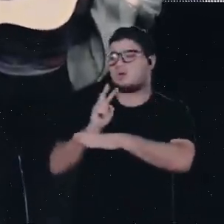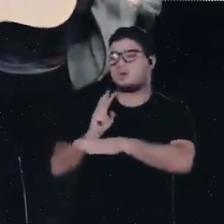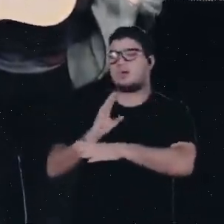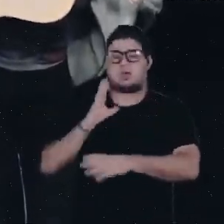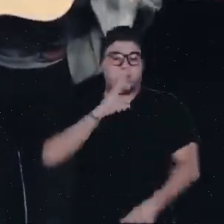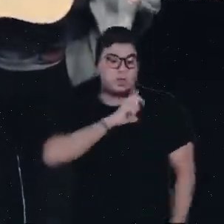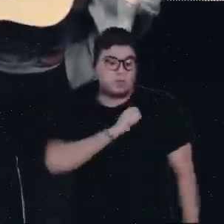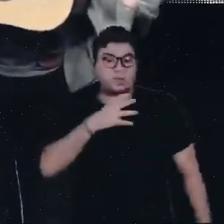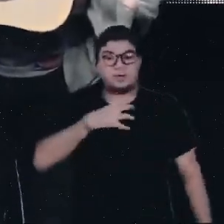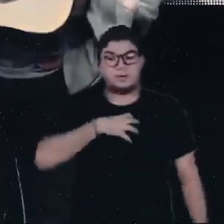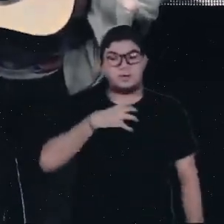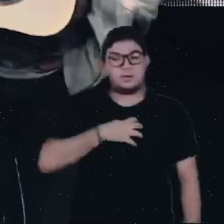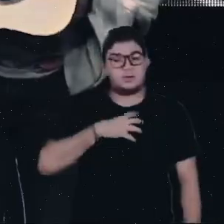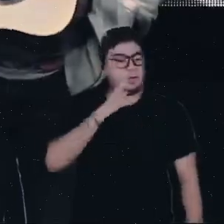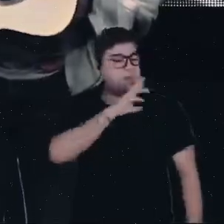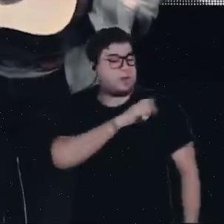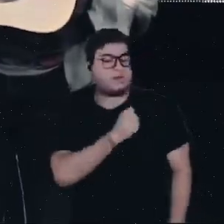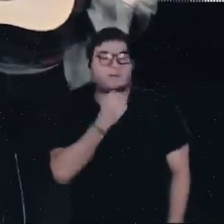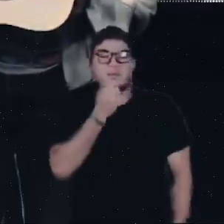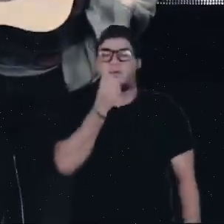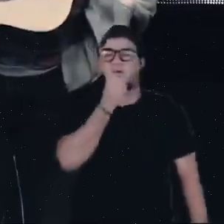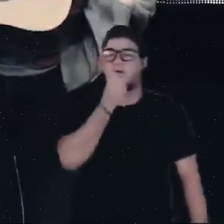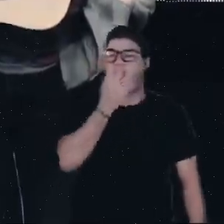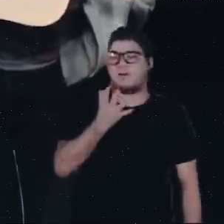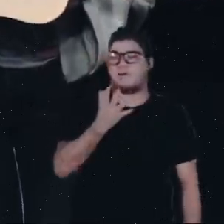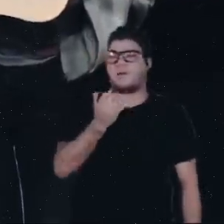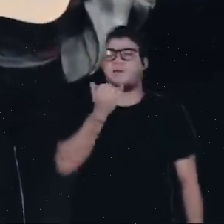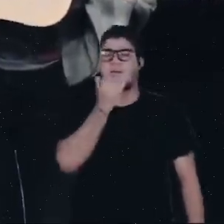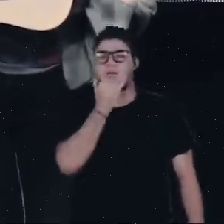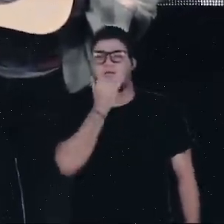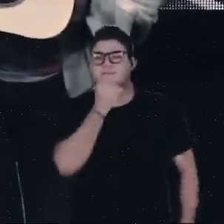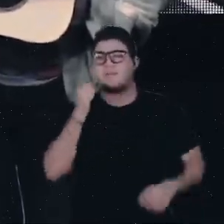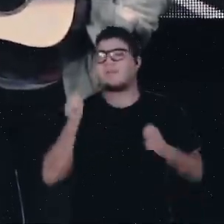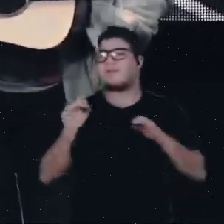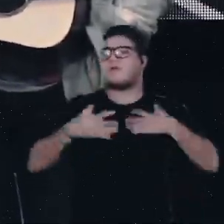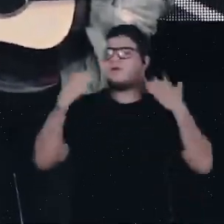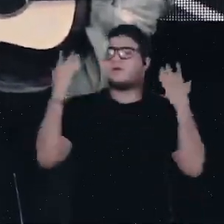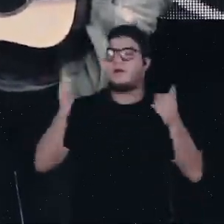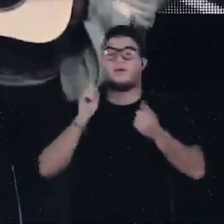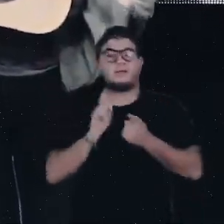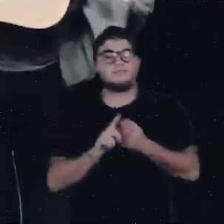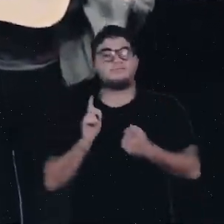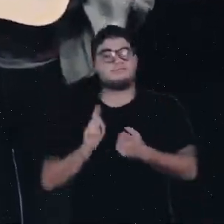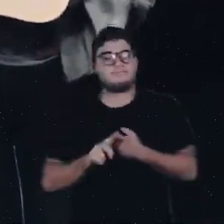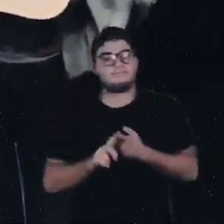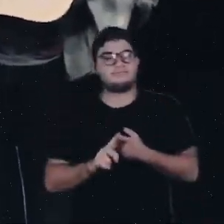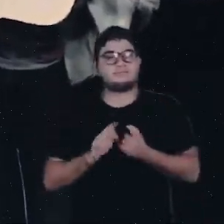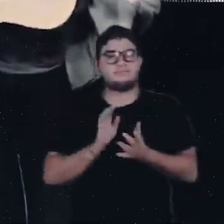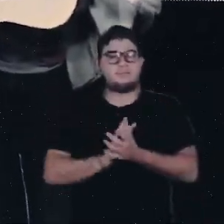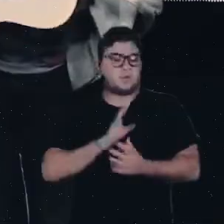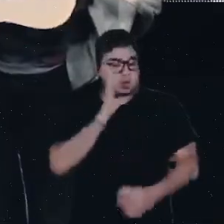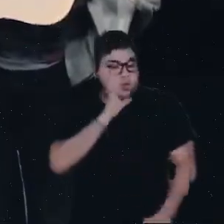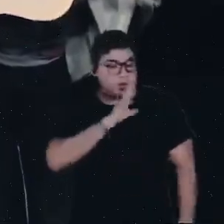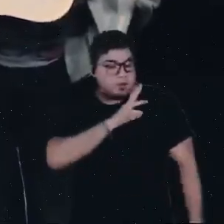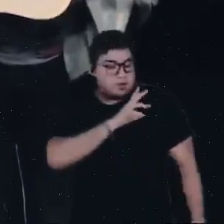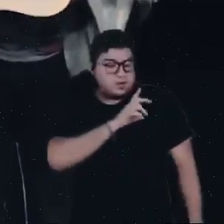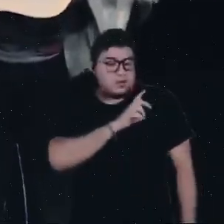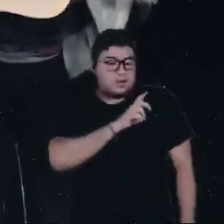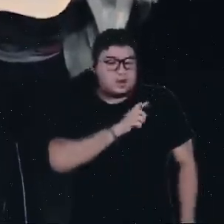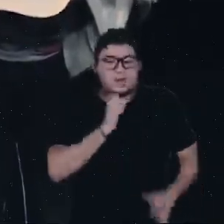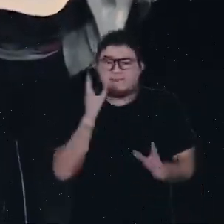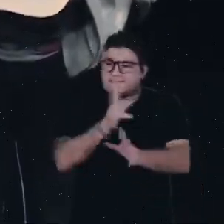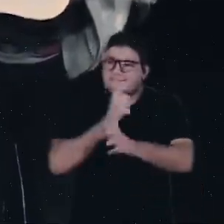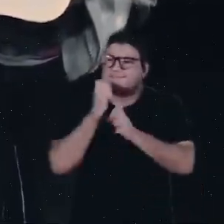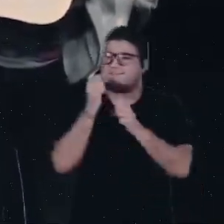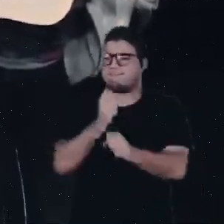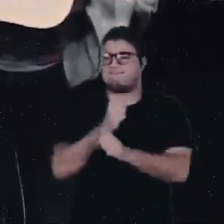é perdão, é compaixão, é alegria. Por quê? Sabe por quê? Porque o amor é algo tão poderoso